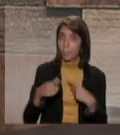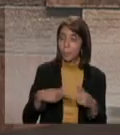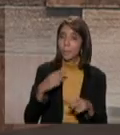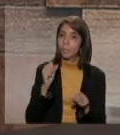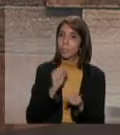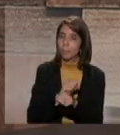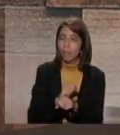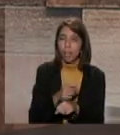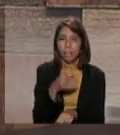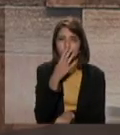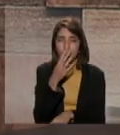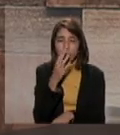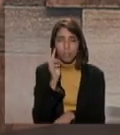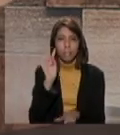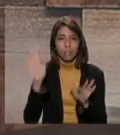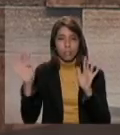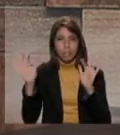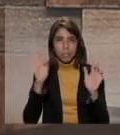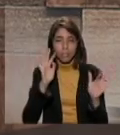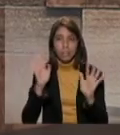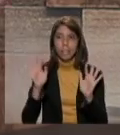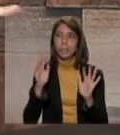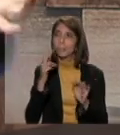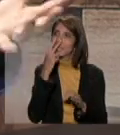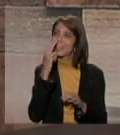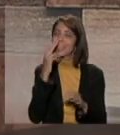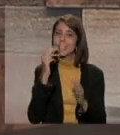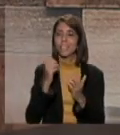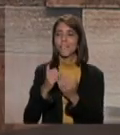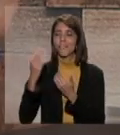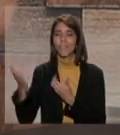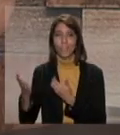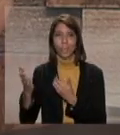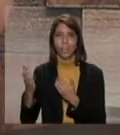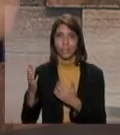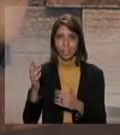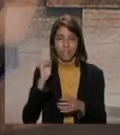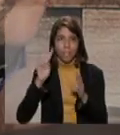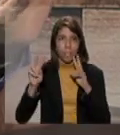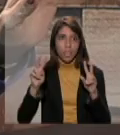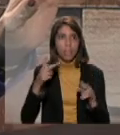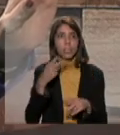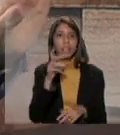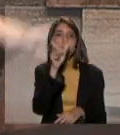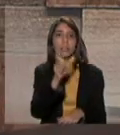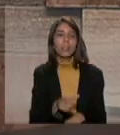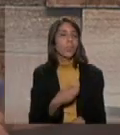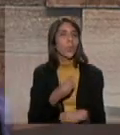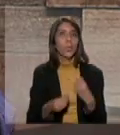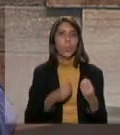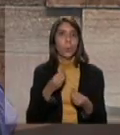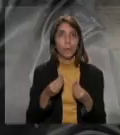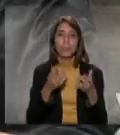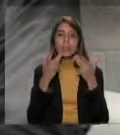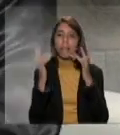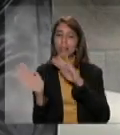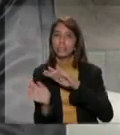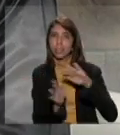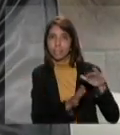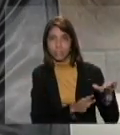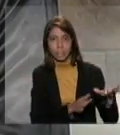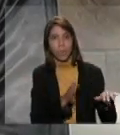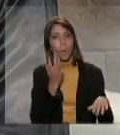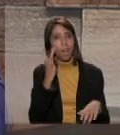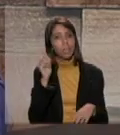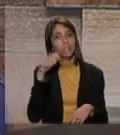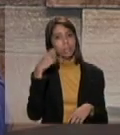sair, para observar, para analisar, entendeu? Como se você estivesse fora daquilo, né? Enxergando aquilo, entendeu? Sair da cena. Então, eu